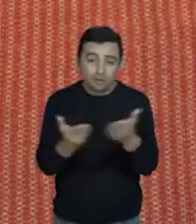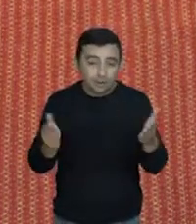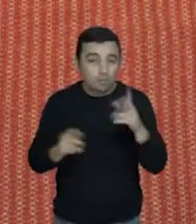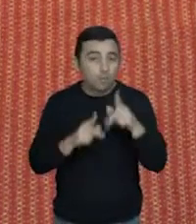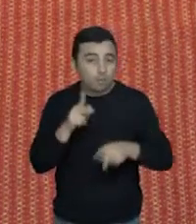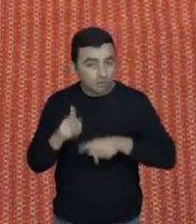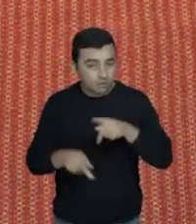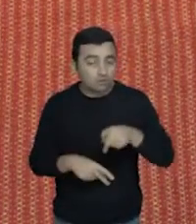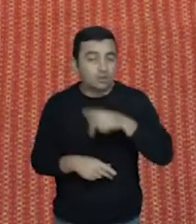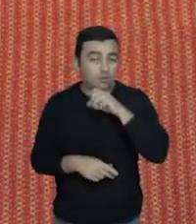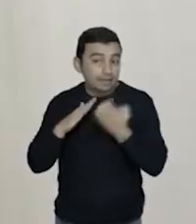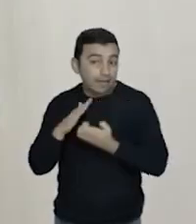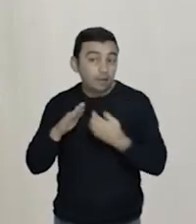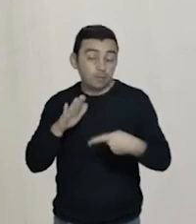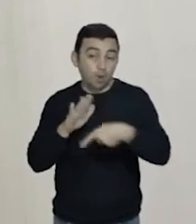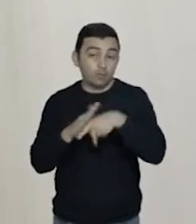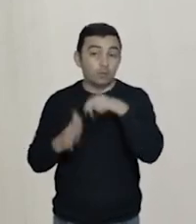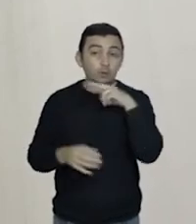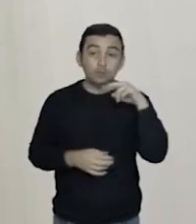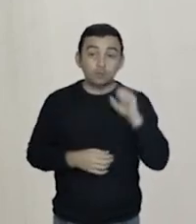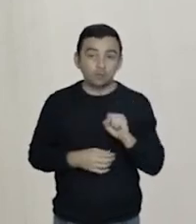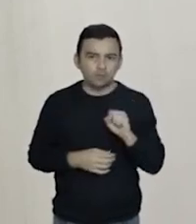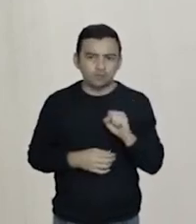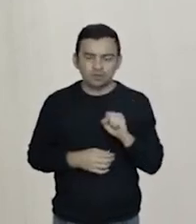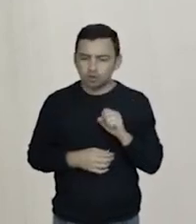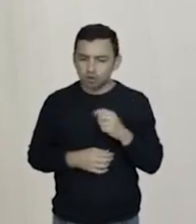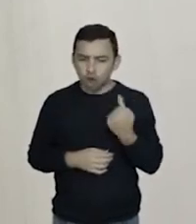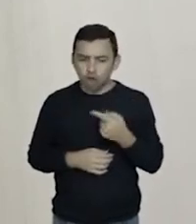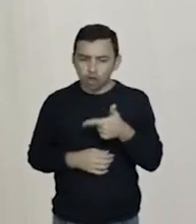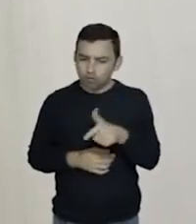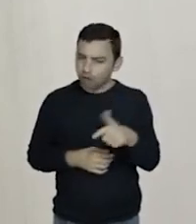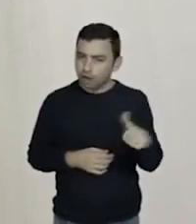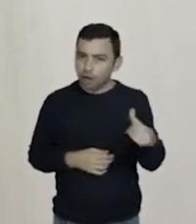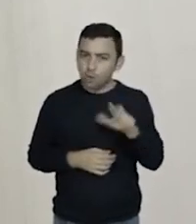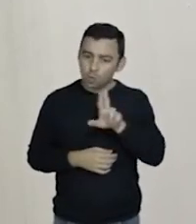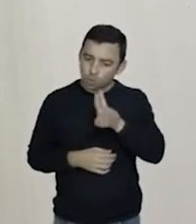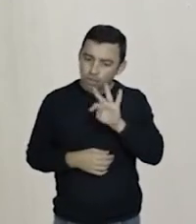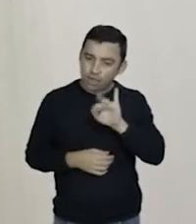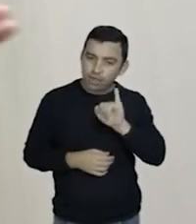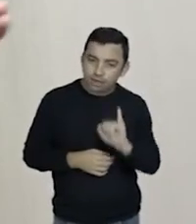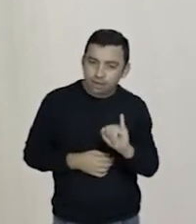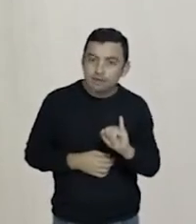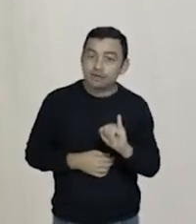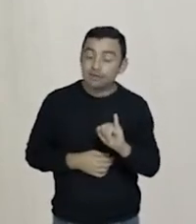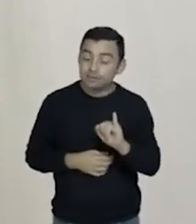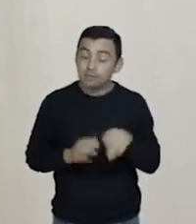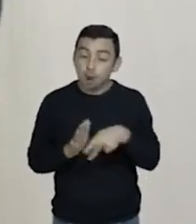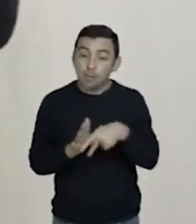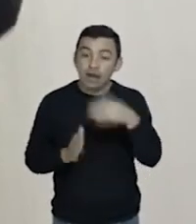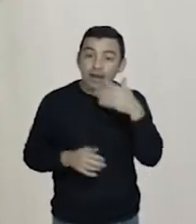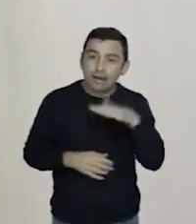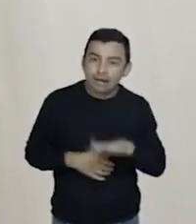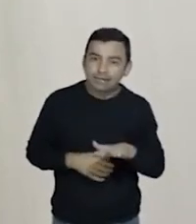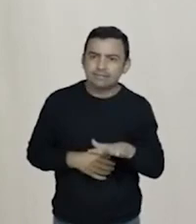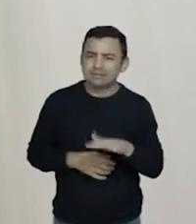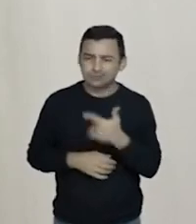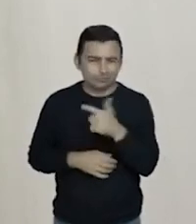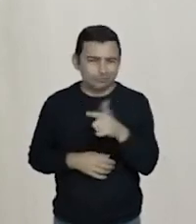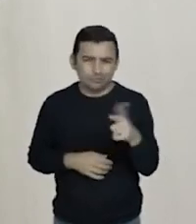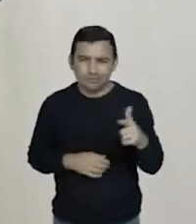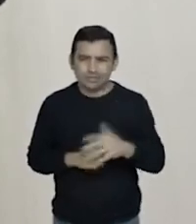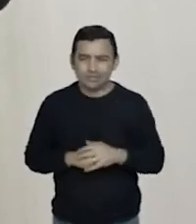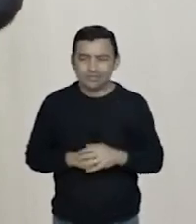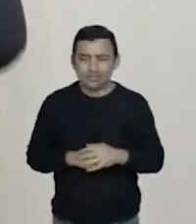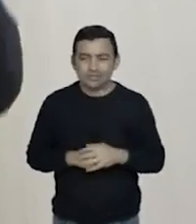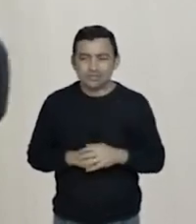jaraguaense de toda a região norte nós não tínhamos utis pediátricas não tinha não tinha nem possibilidade de